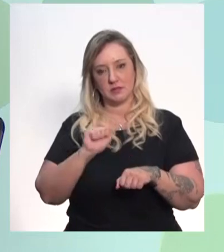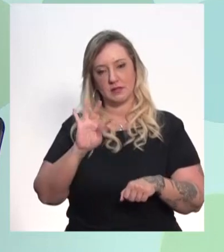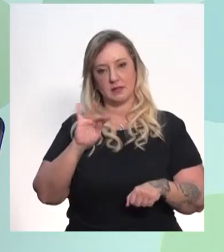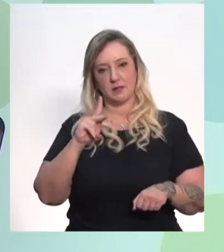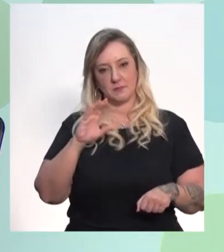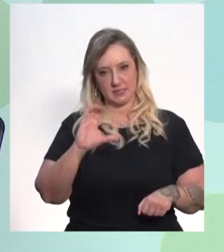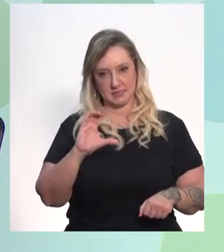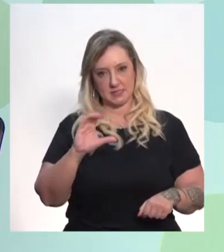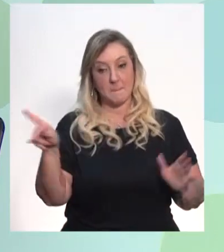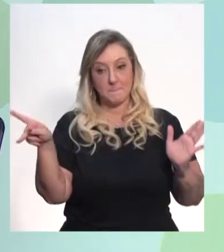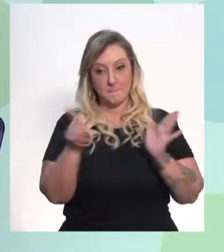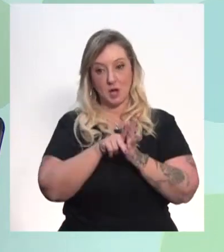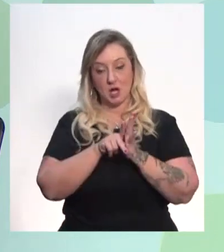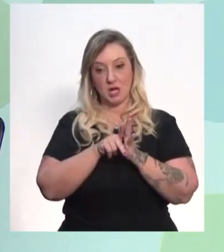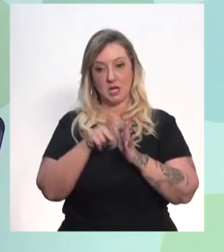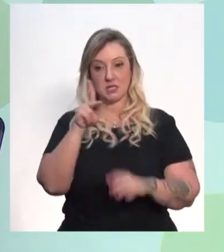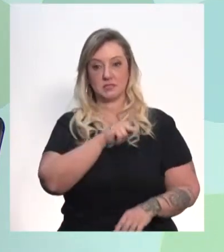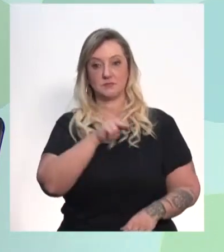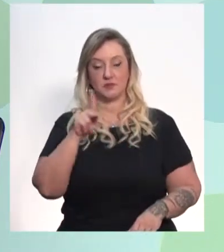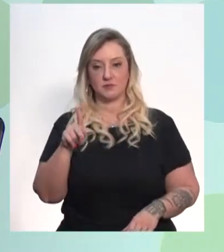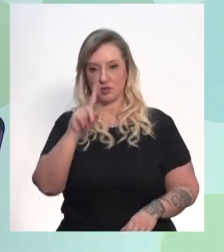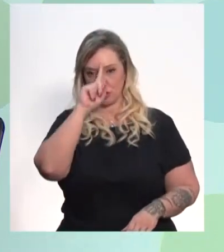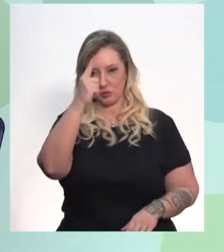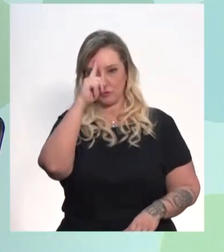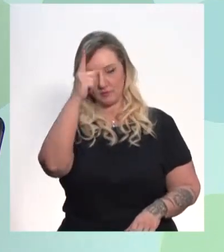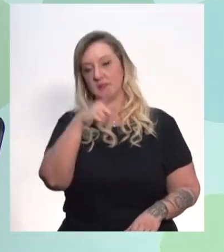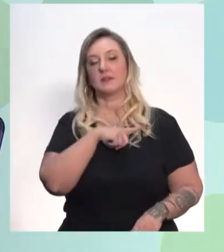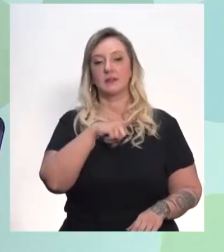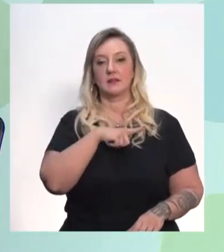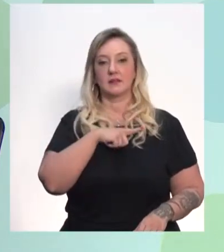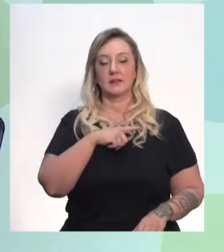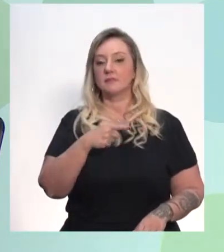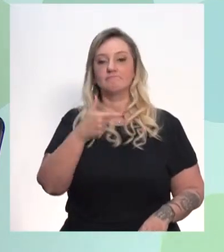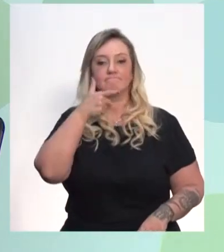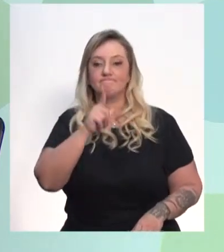fazer um convite aqui para a Camila, como teste,